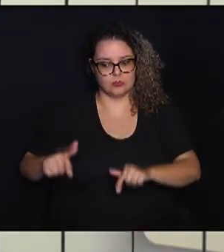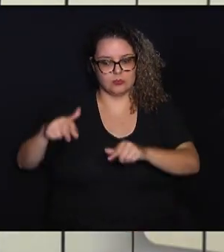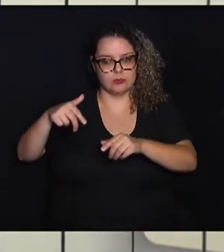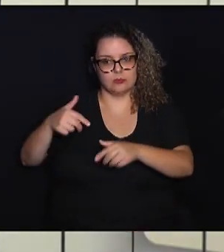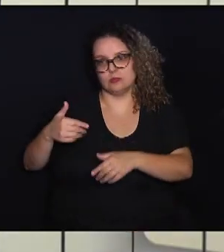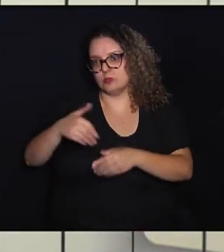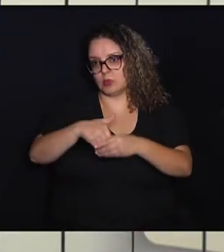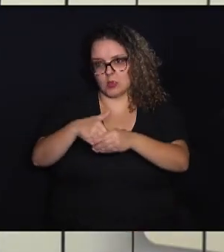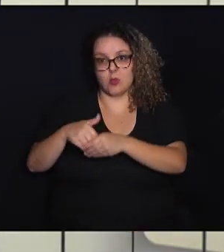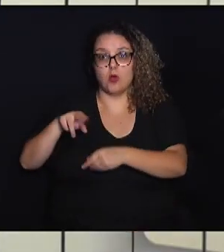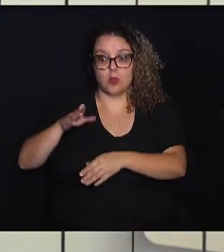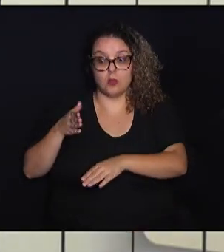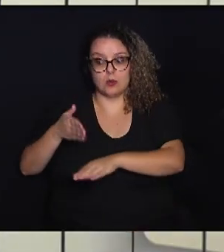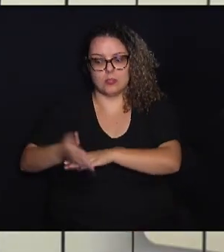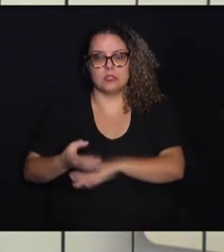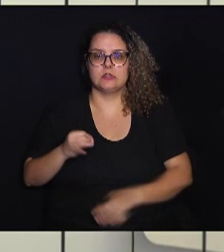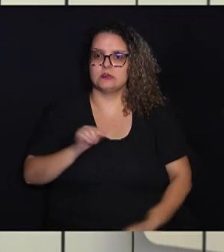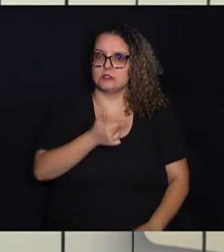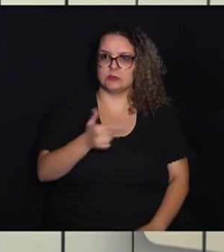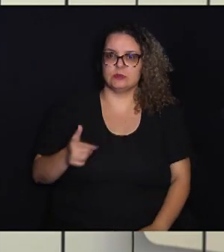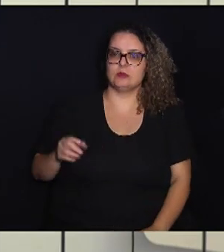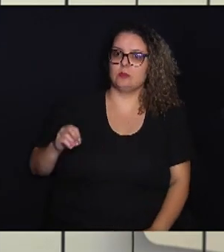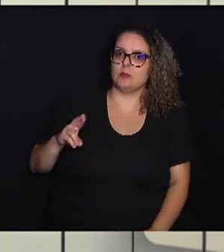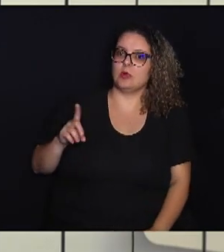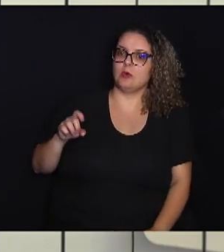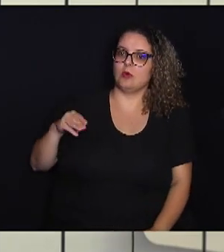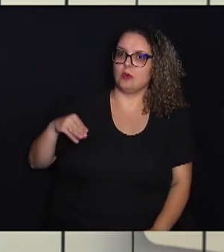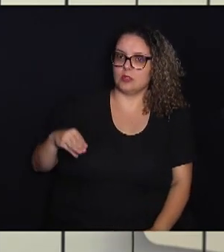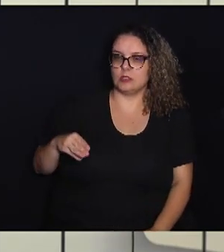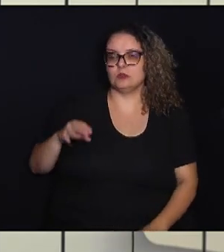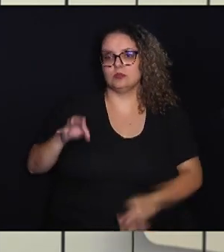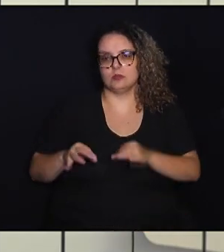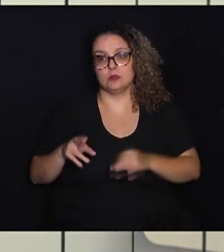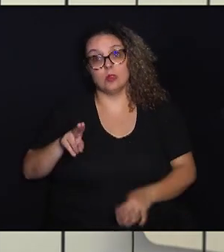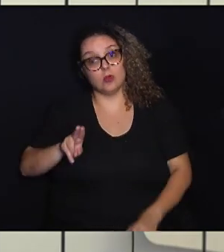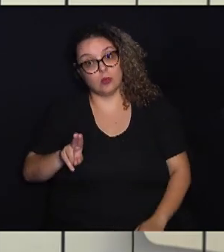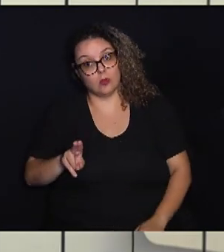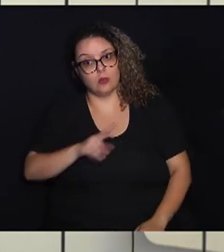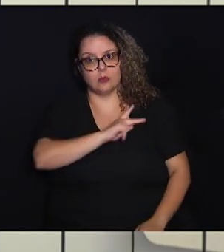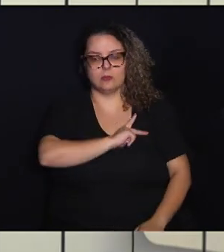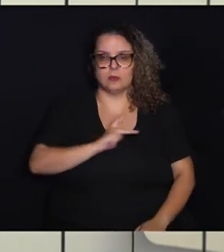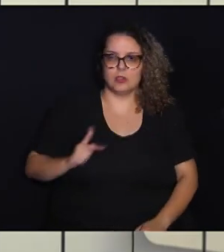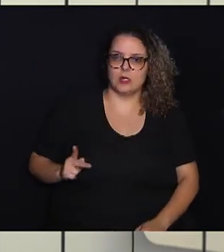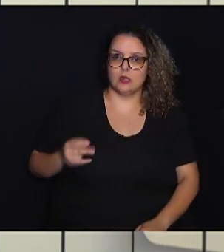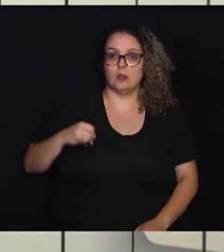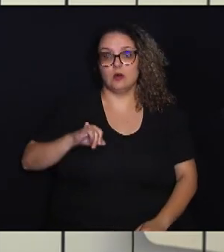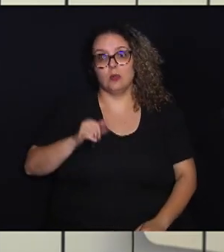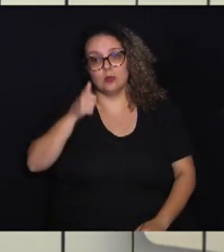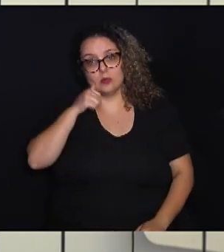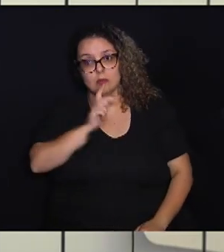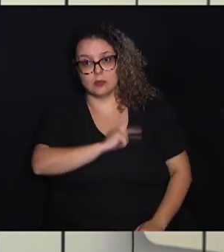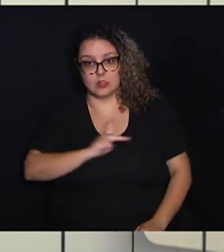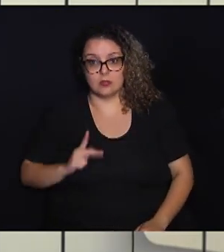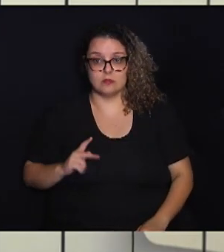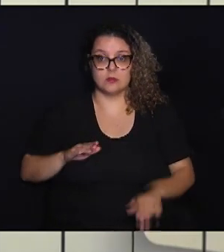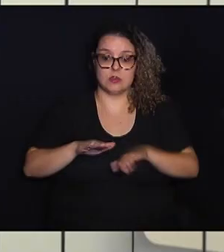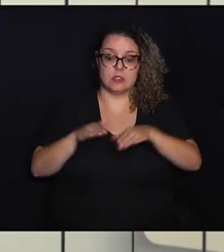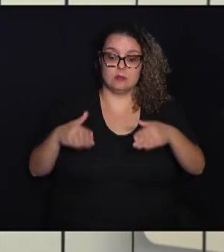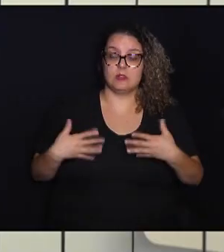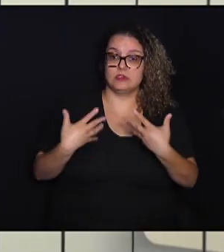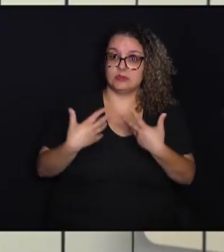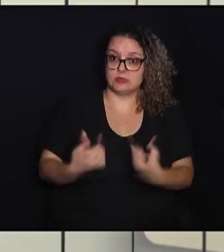nele adentrar sem uma ordem judicial, ou do presidente ou da presidente da mesa